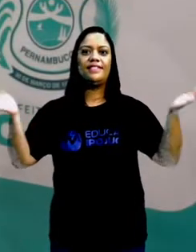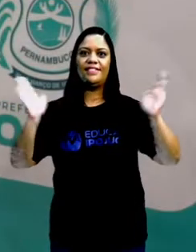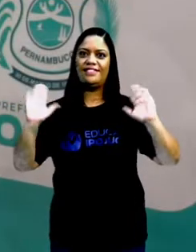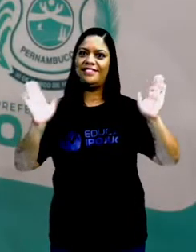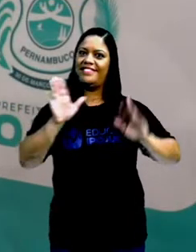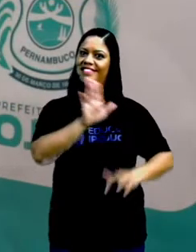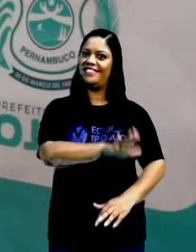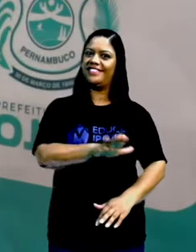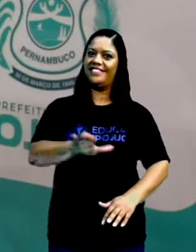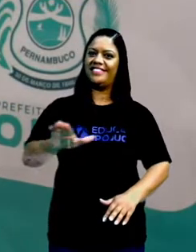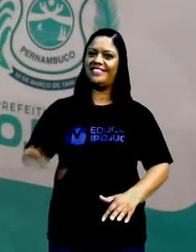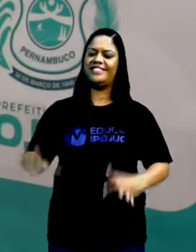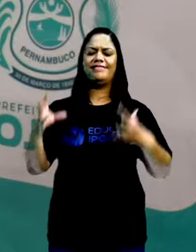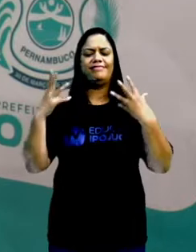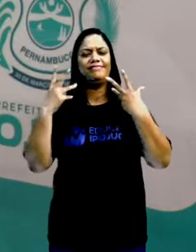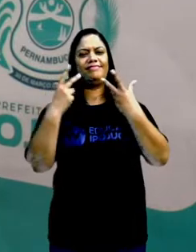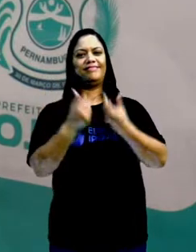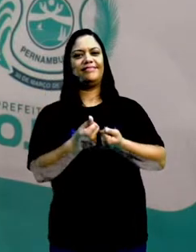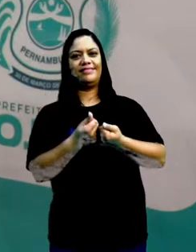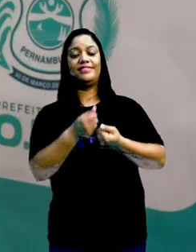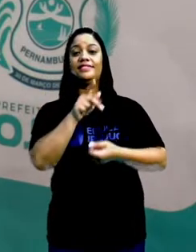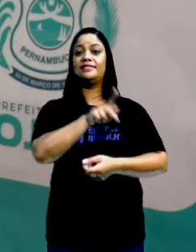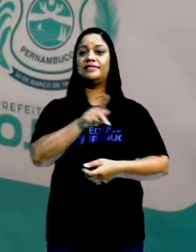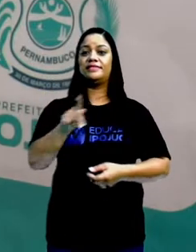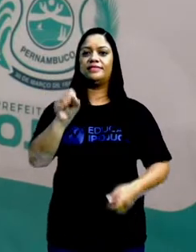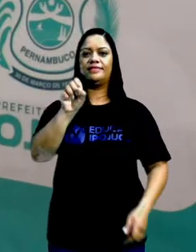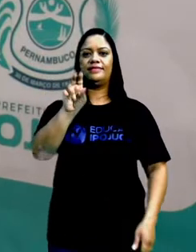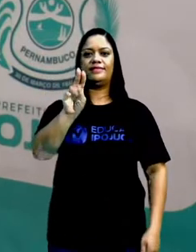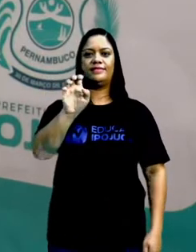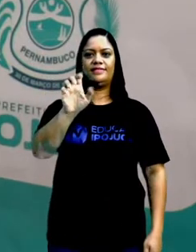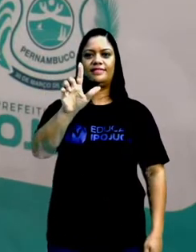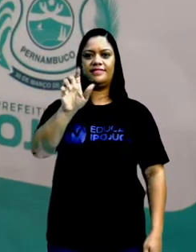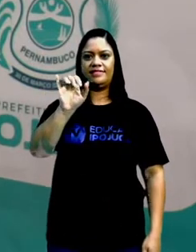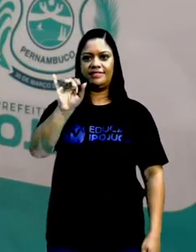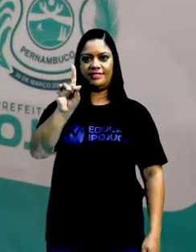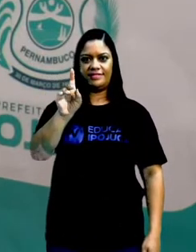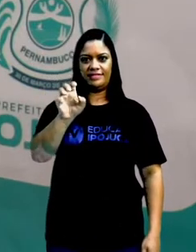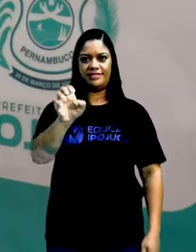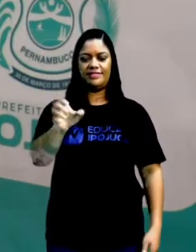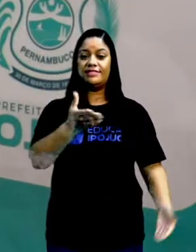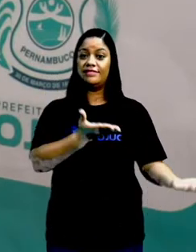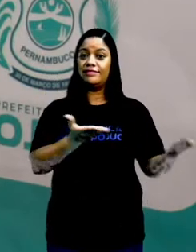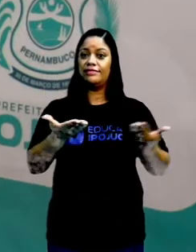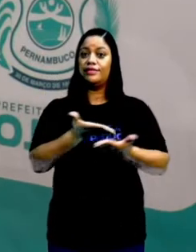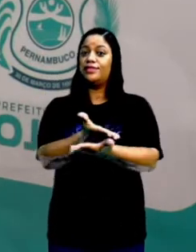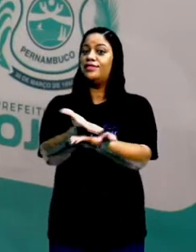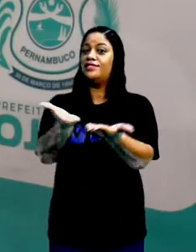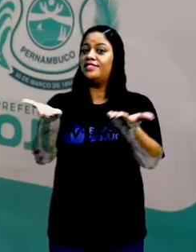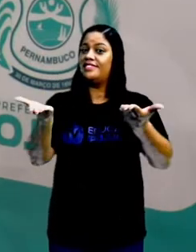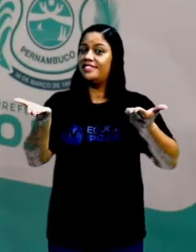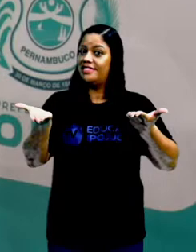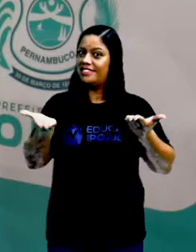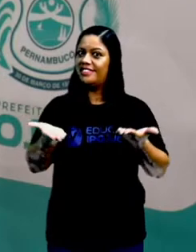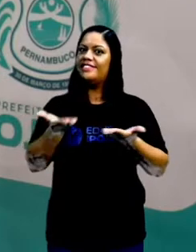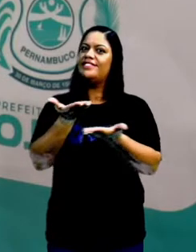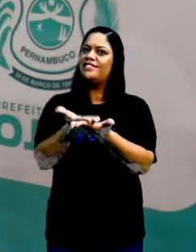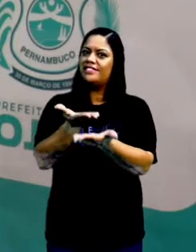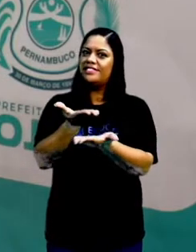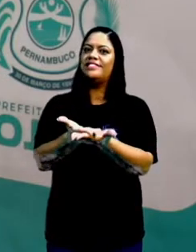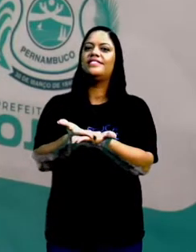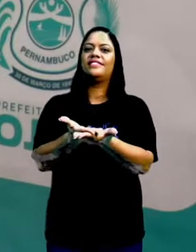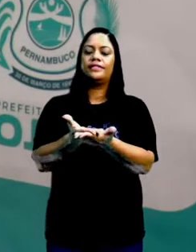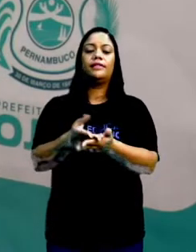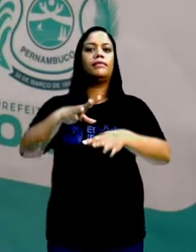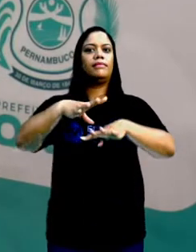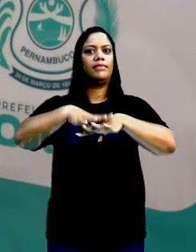Olá, crianças lindas! Sou a professora Sueli Severo. Convido vocês para a nossa aula